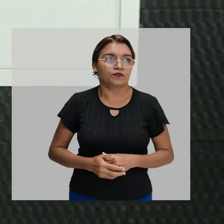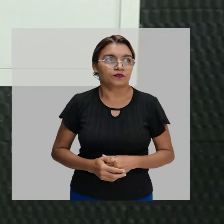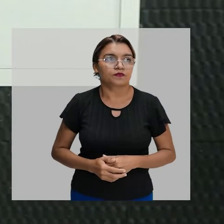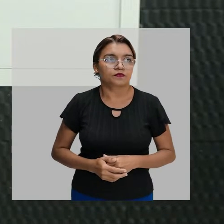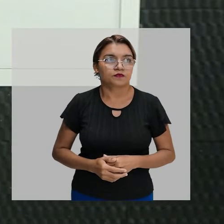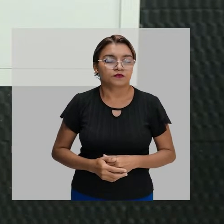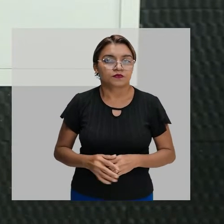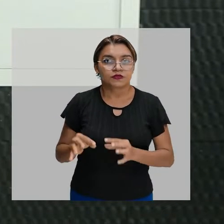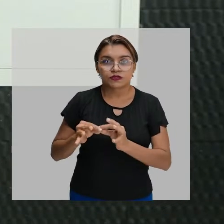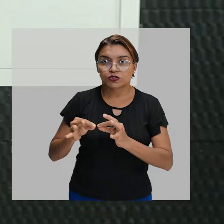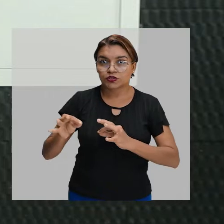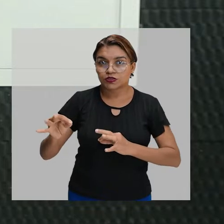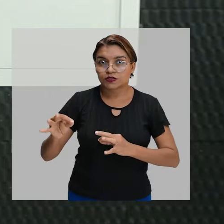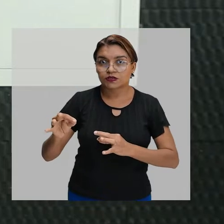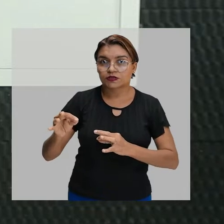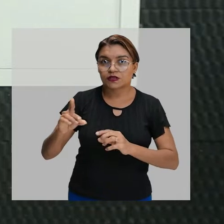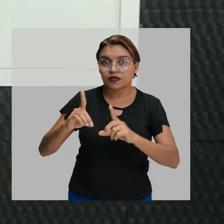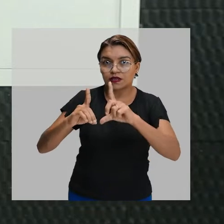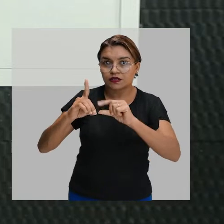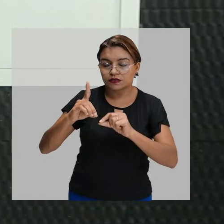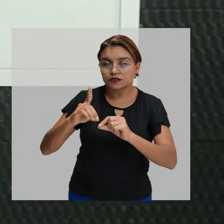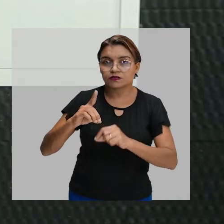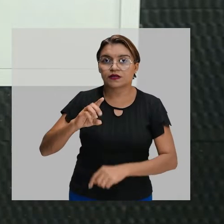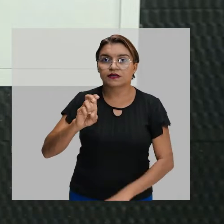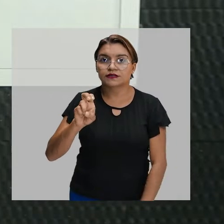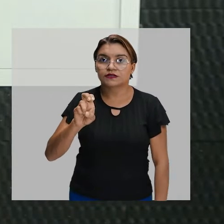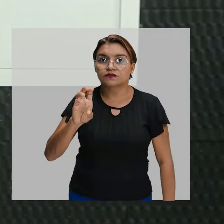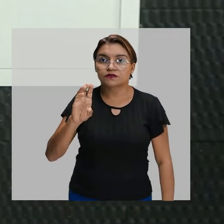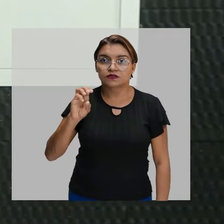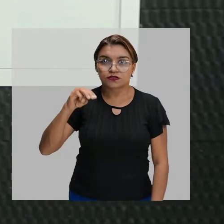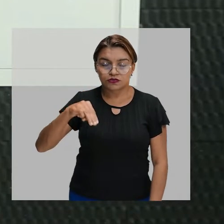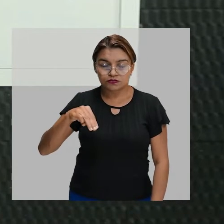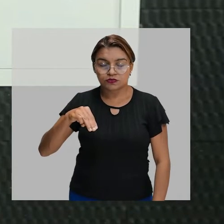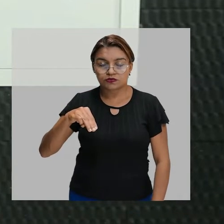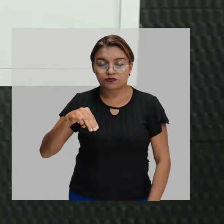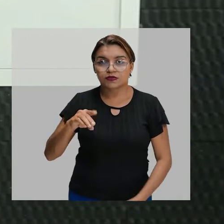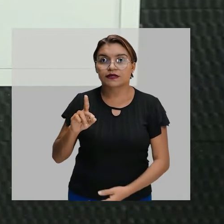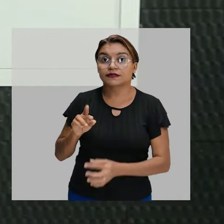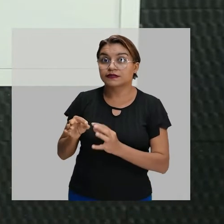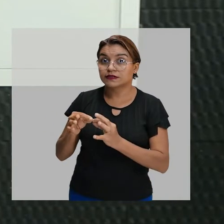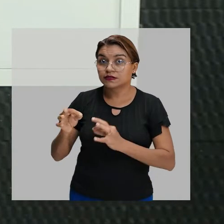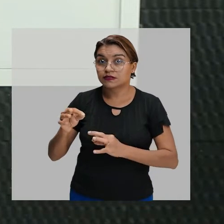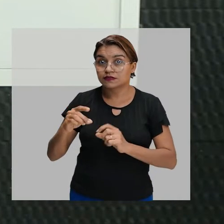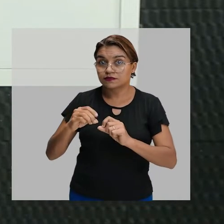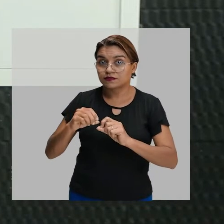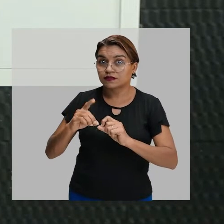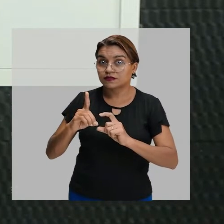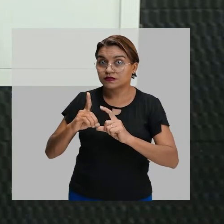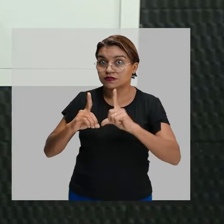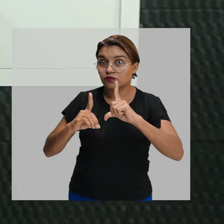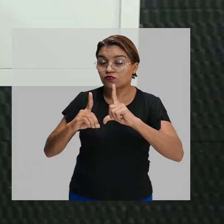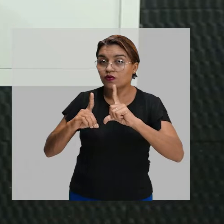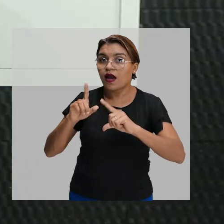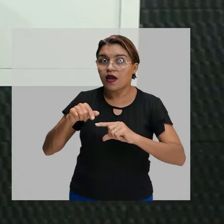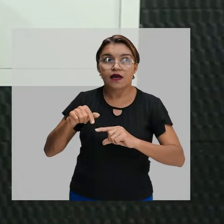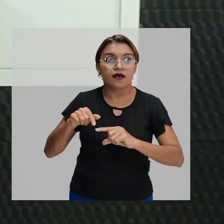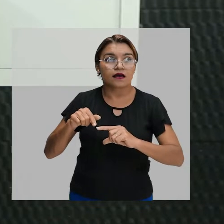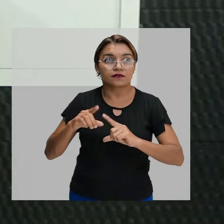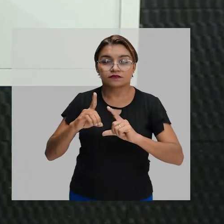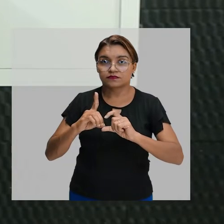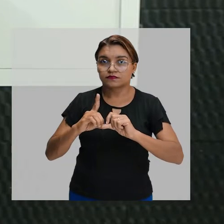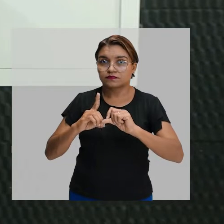a distância no desenho é 5 cm EA distância real é tesão Tá